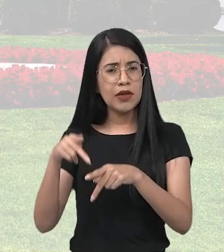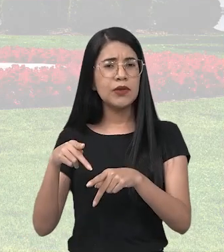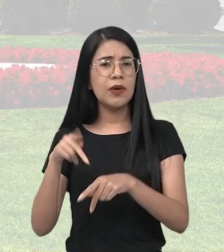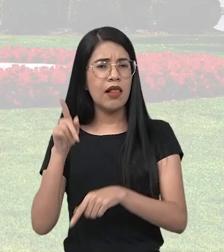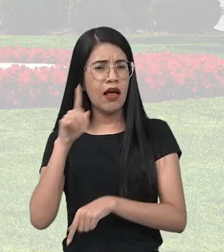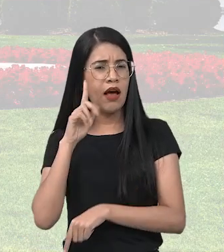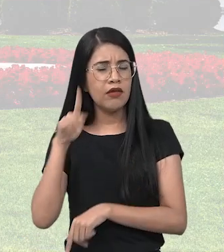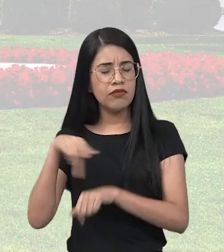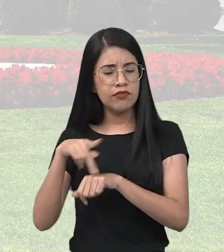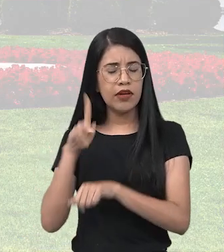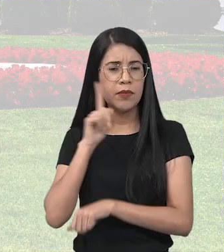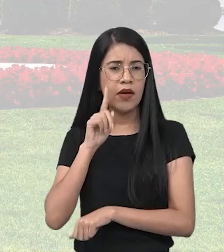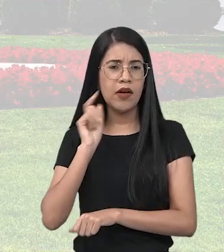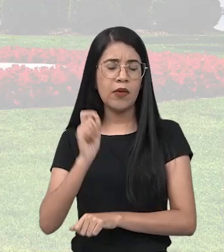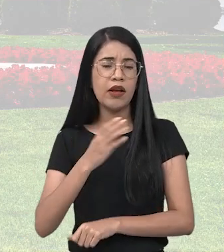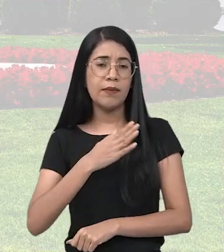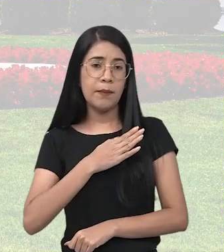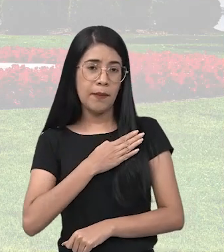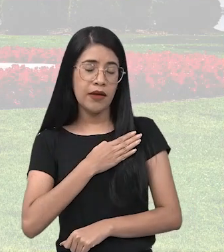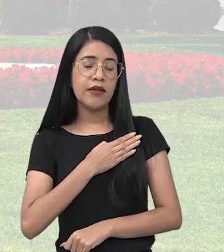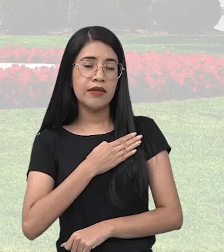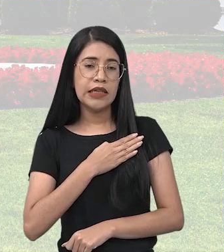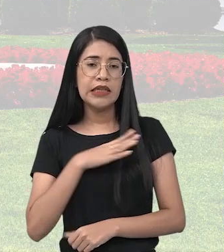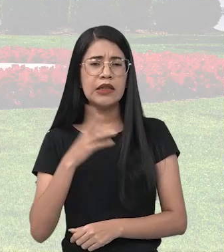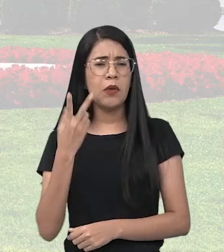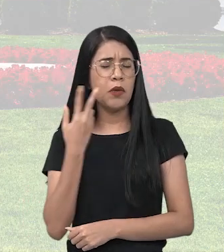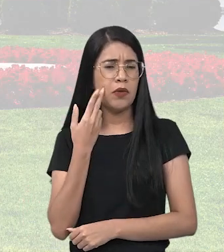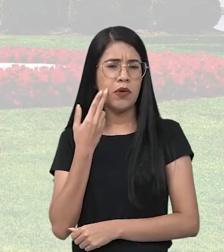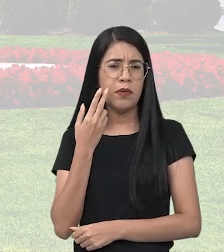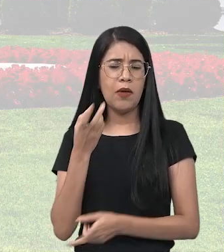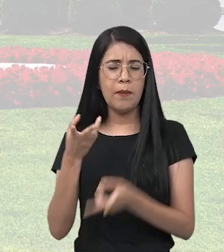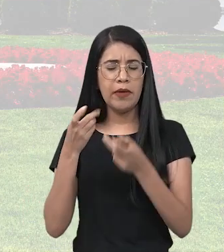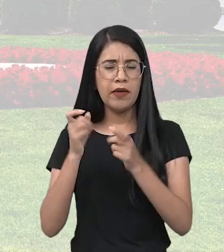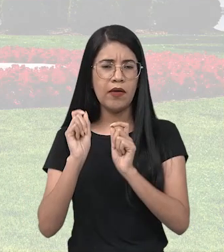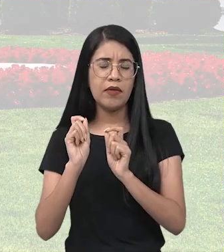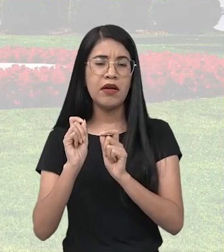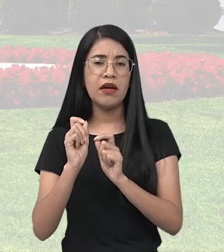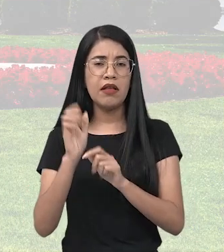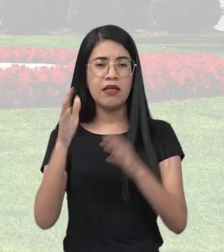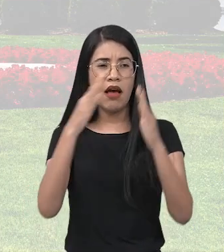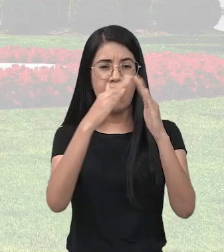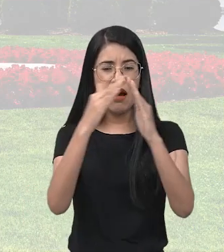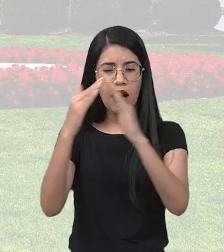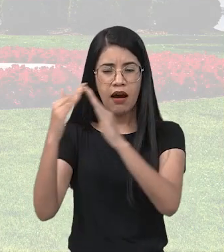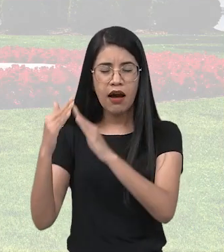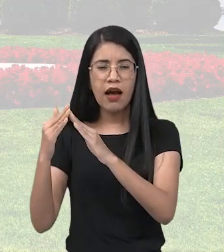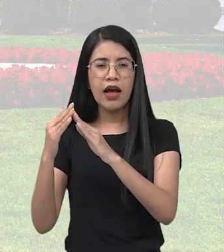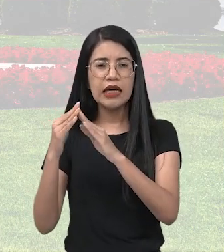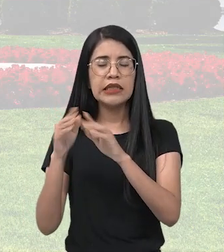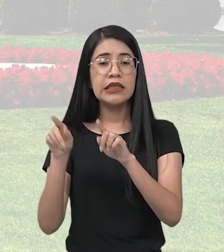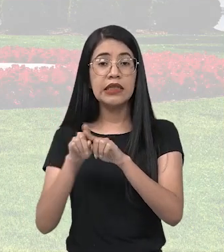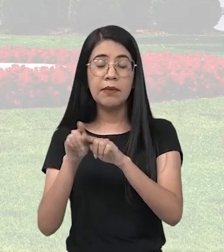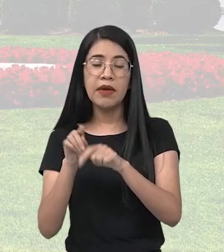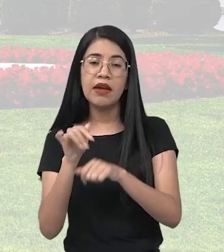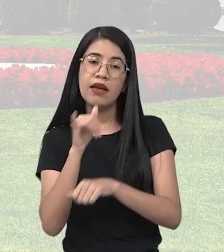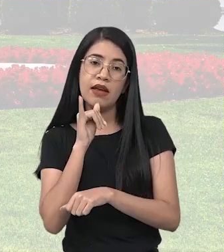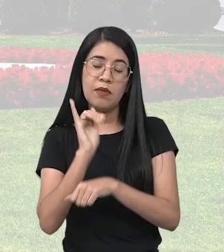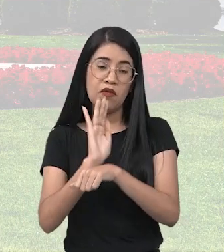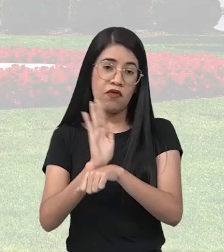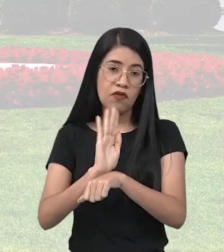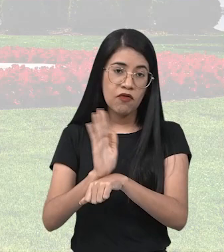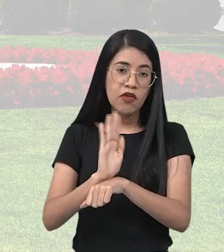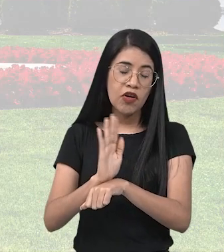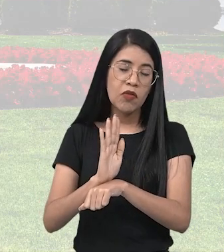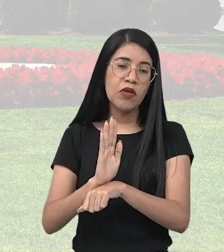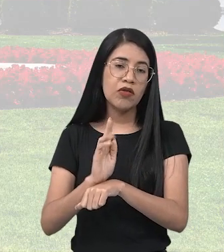ele é muito patriota. Então é muito comum você identificar nas residências, se você está vendo um filme norte-americano, em